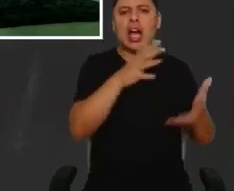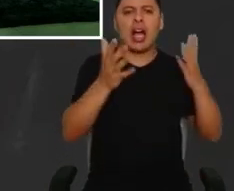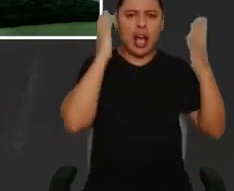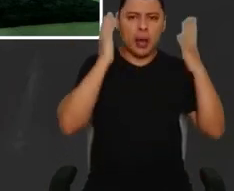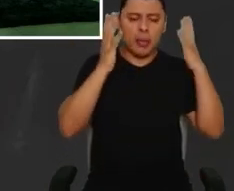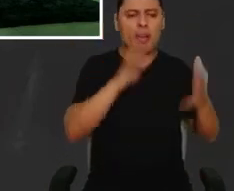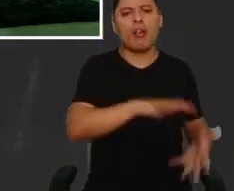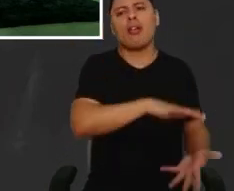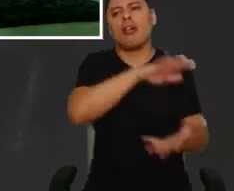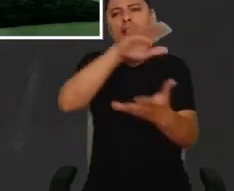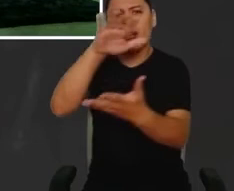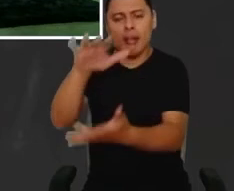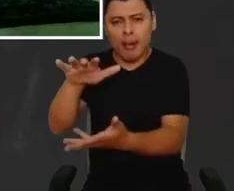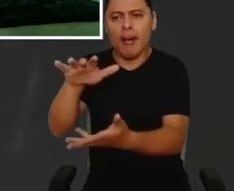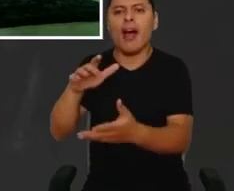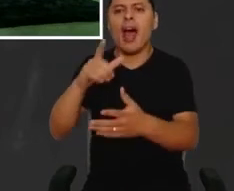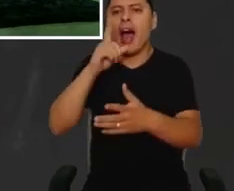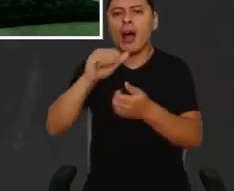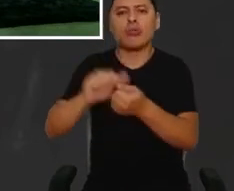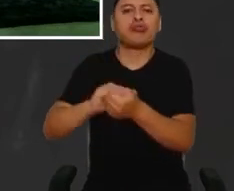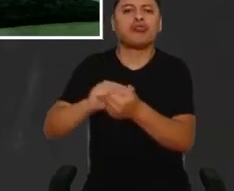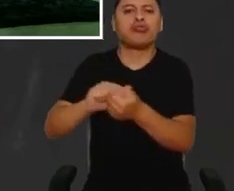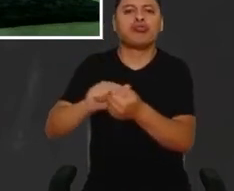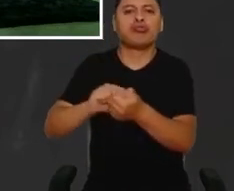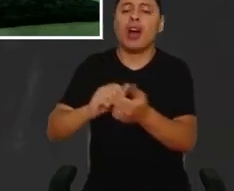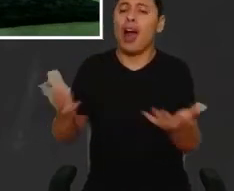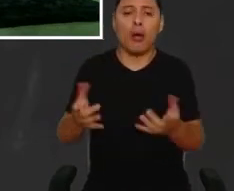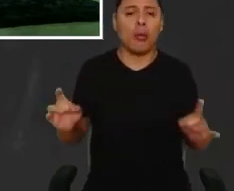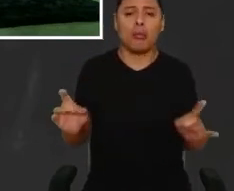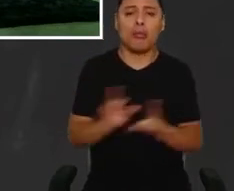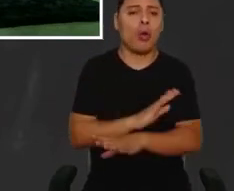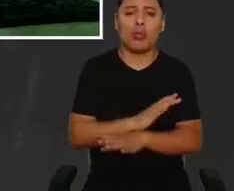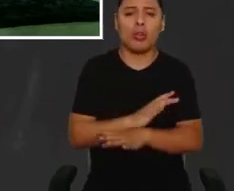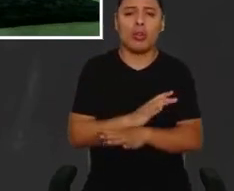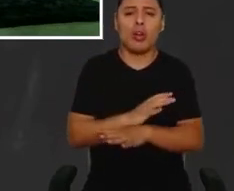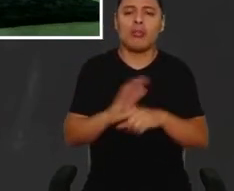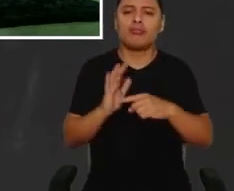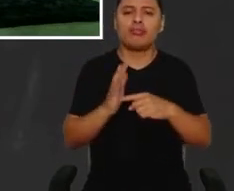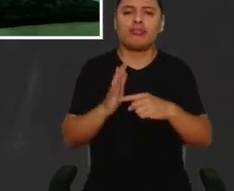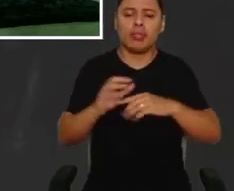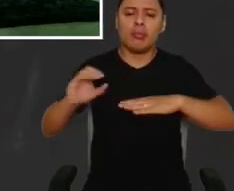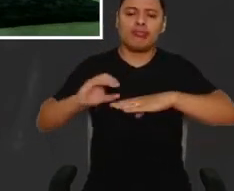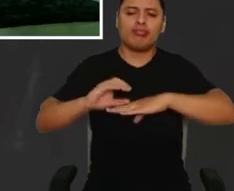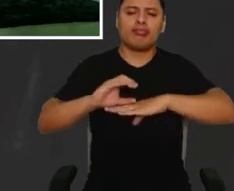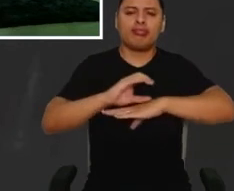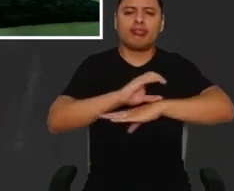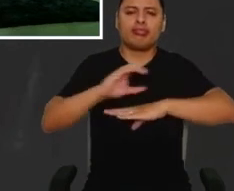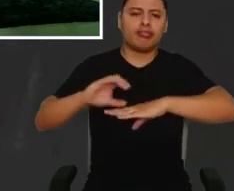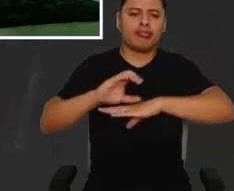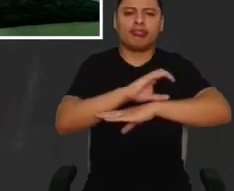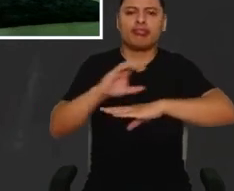lavar. Isso já é feito através de máquinas. Como que chegou nesse ponto? Chegou observando o que está dando